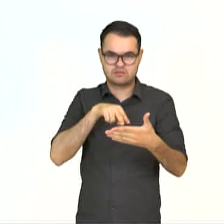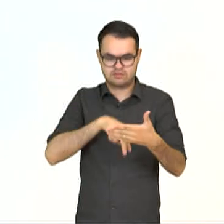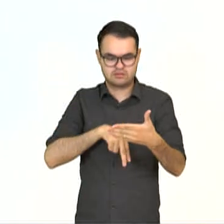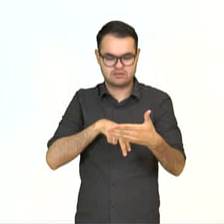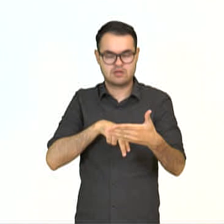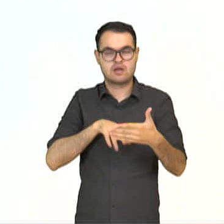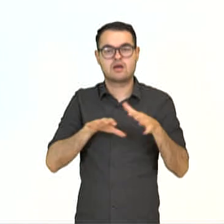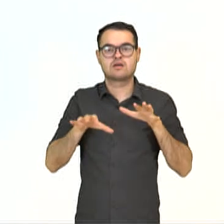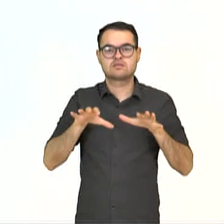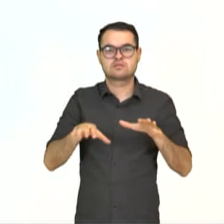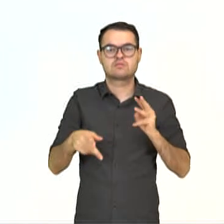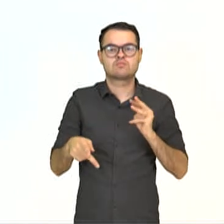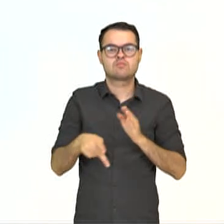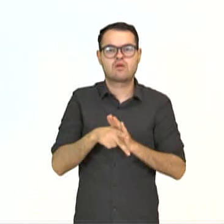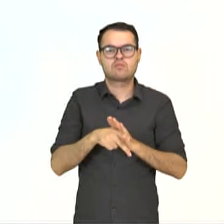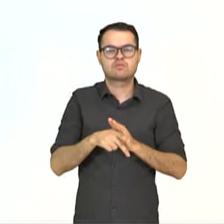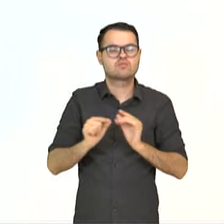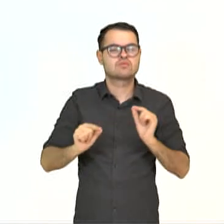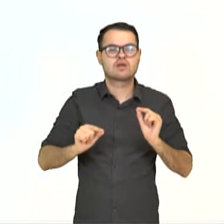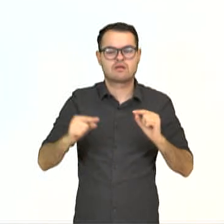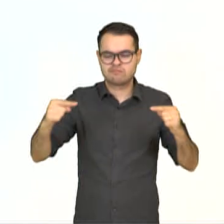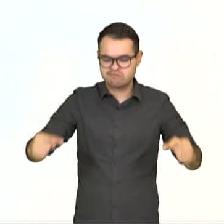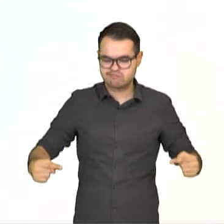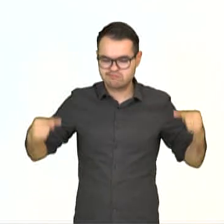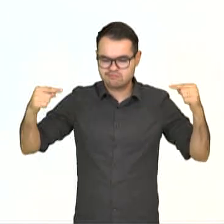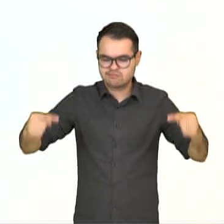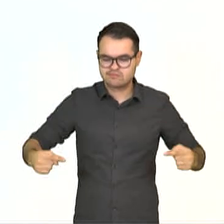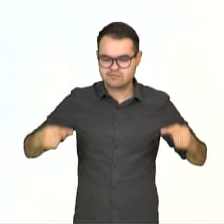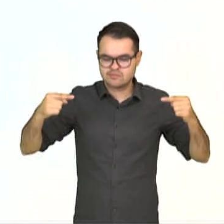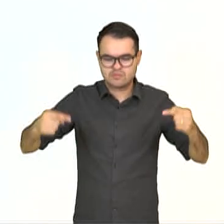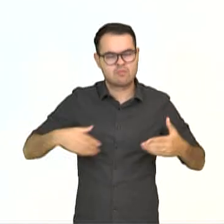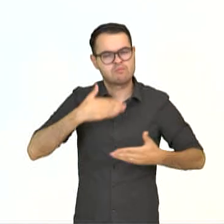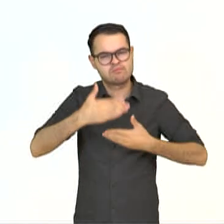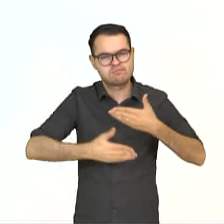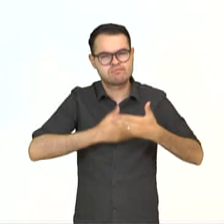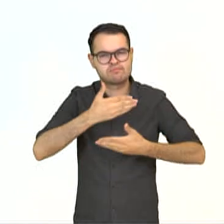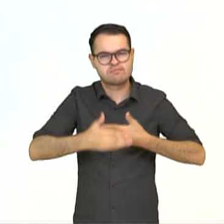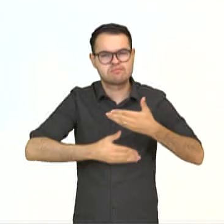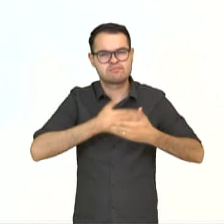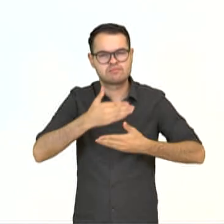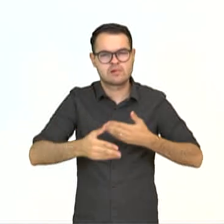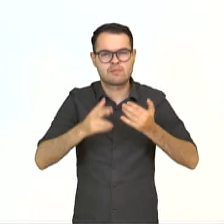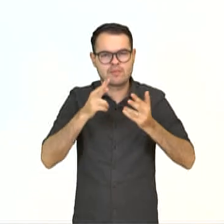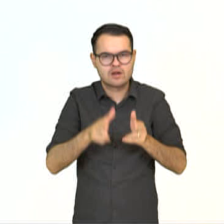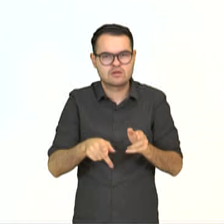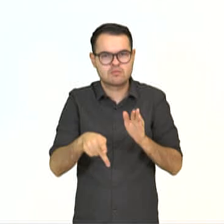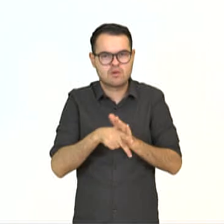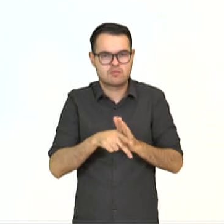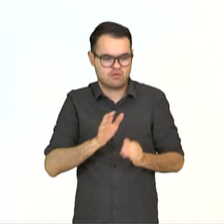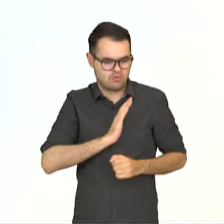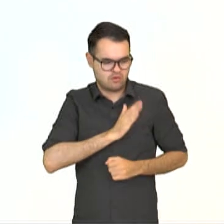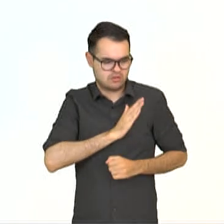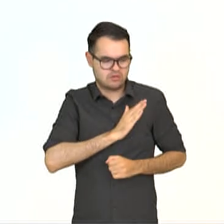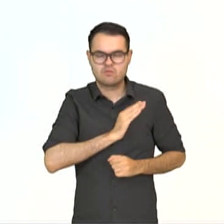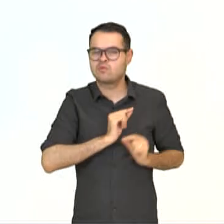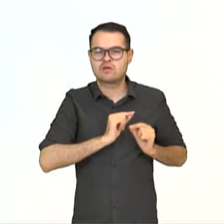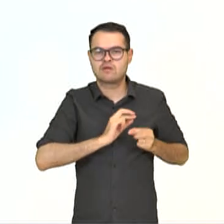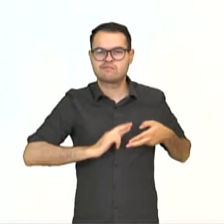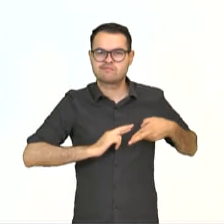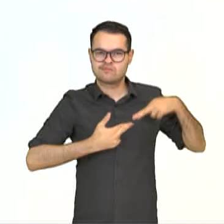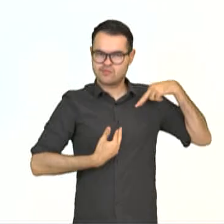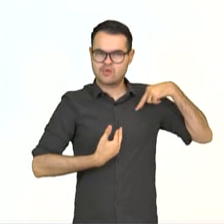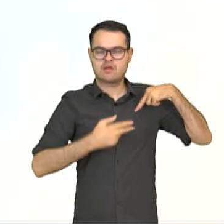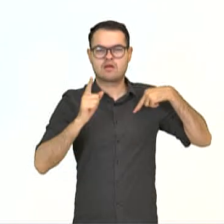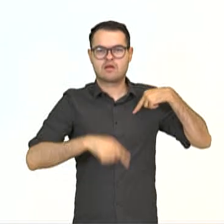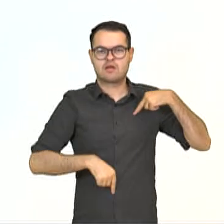assim, nas calhas de roda, gira a entreter a razão esse comboio de corda que se chama coração. Esse poema foi